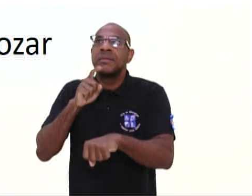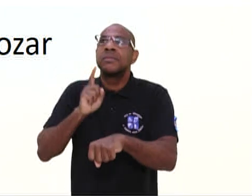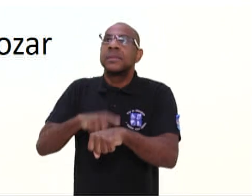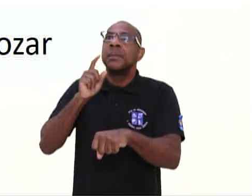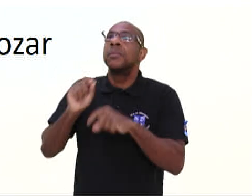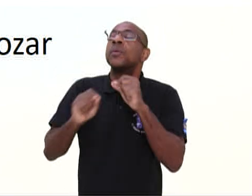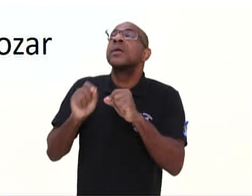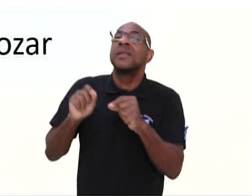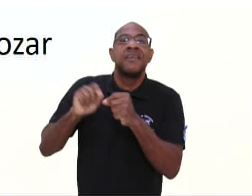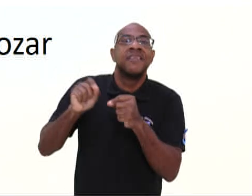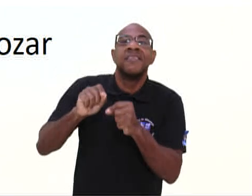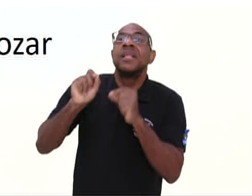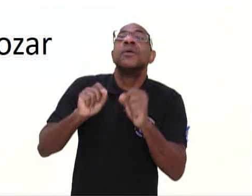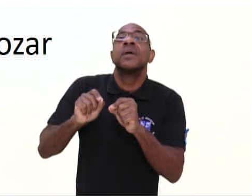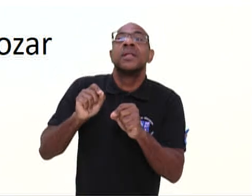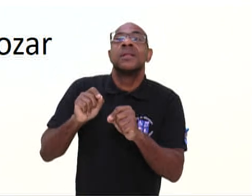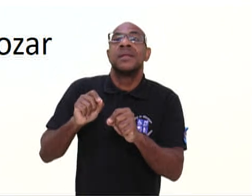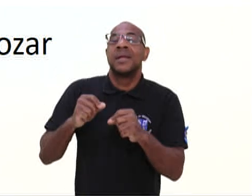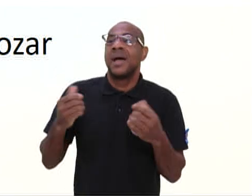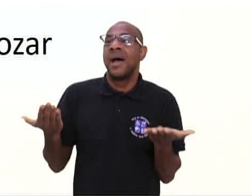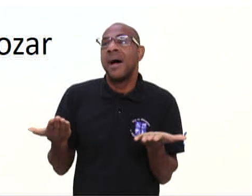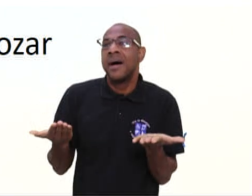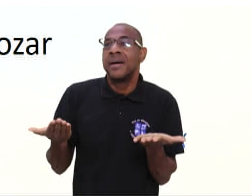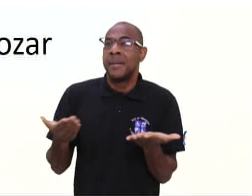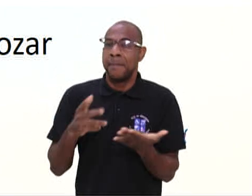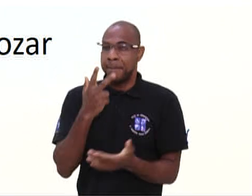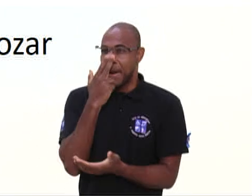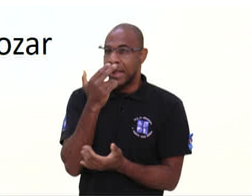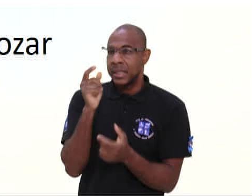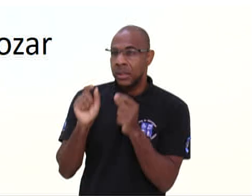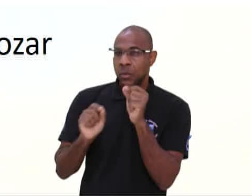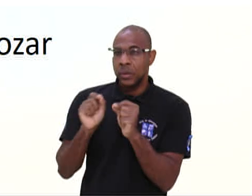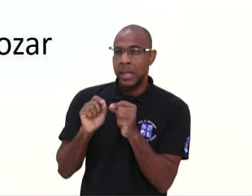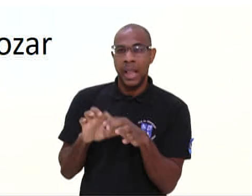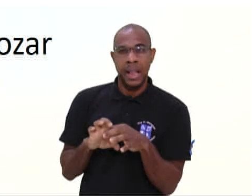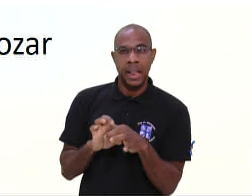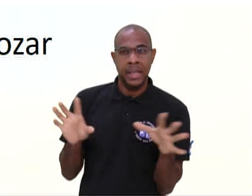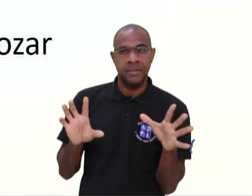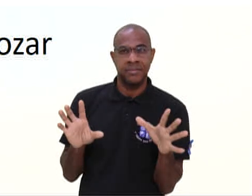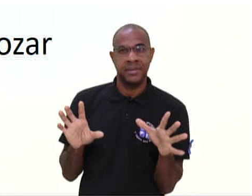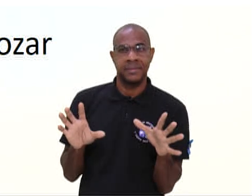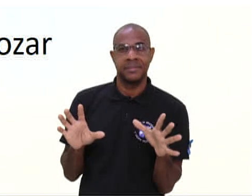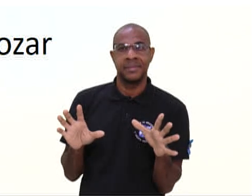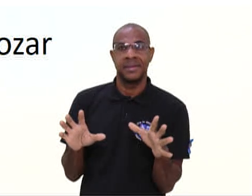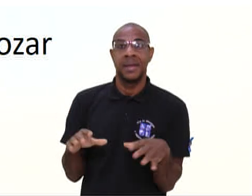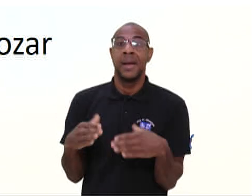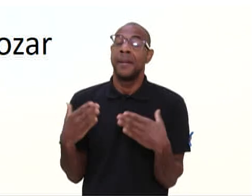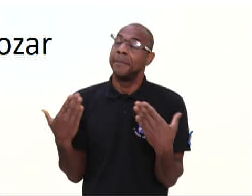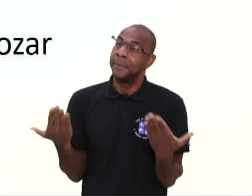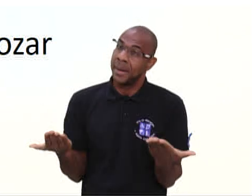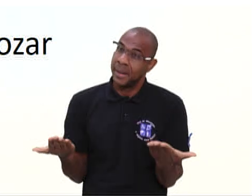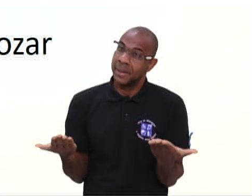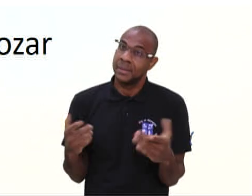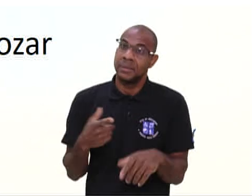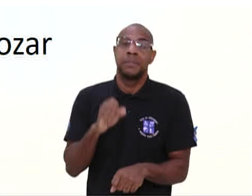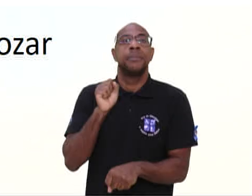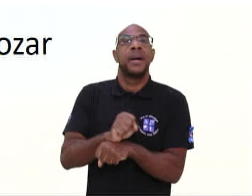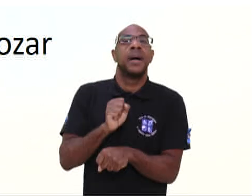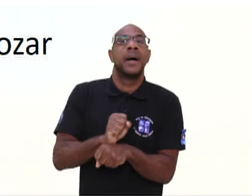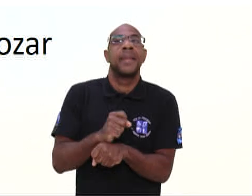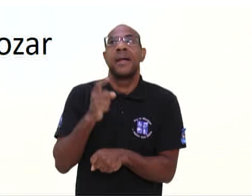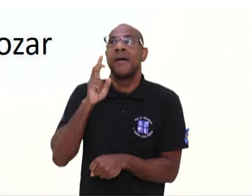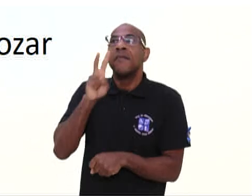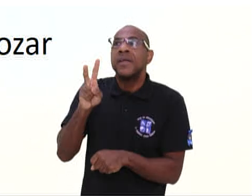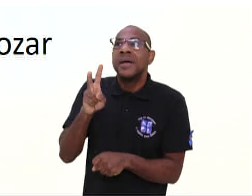se refazer por um momento. E então parecia tão livre. Afinal, numa das vezes em que parou para gozar